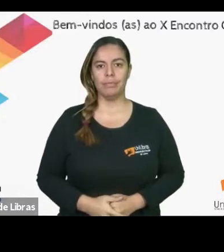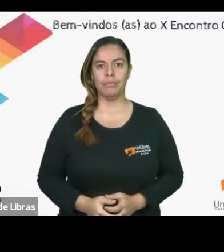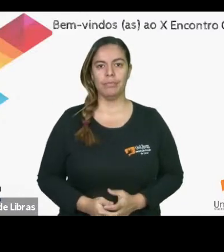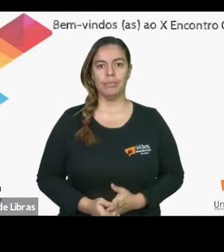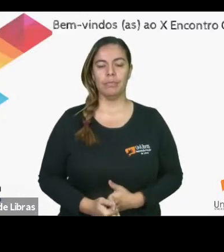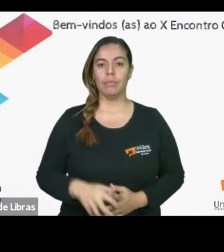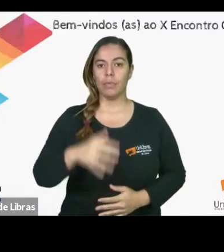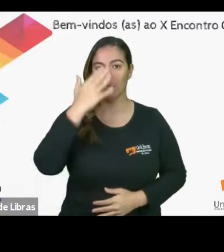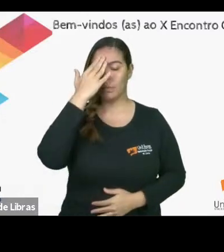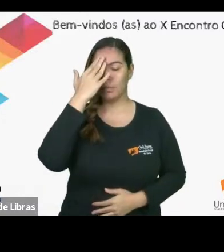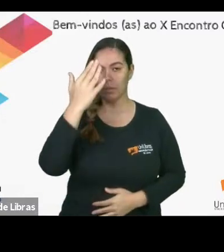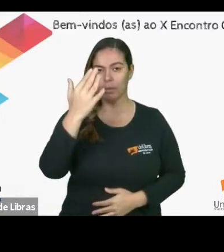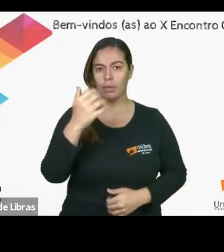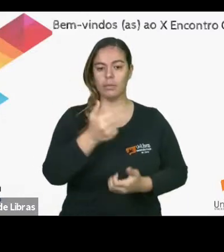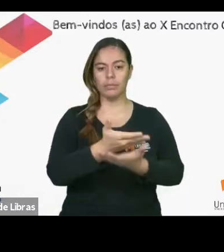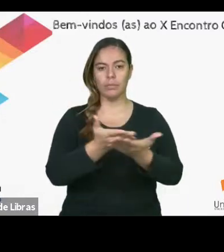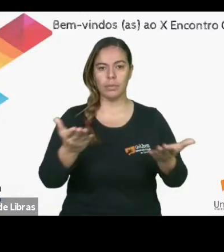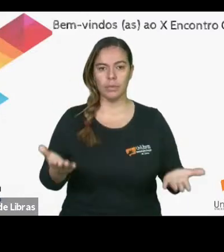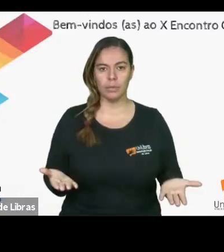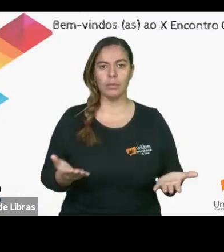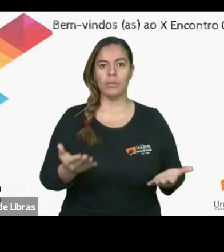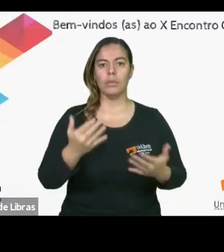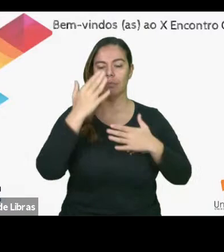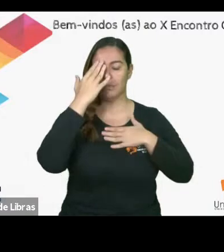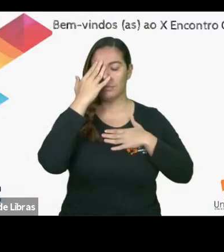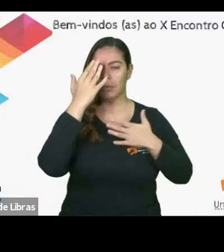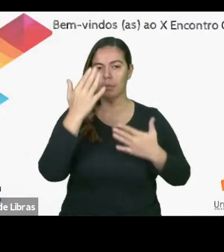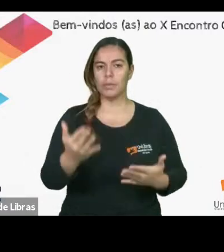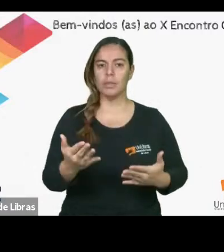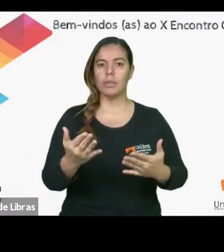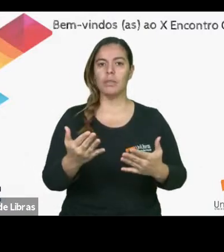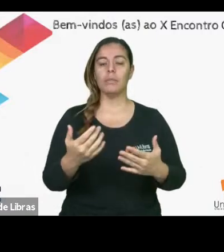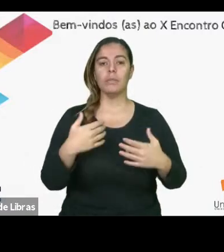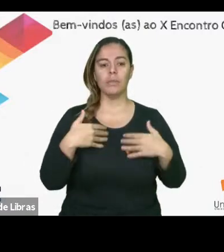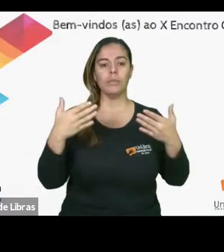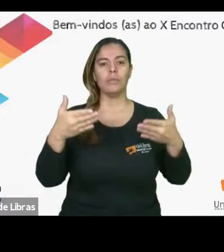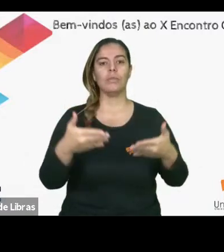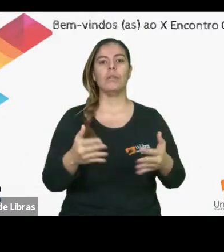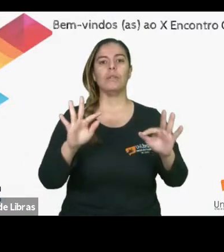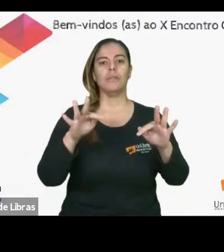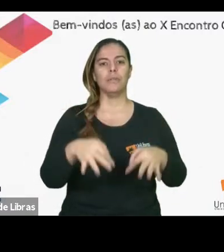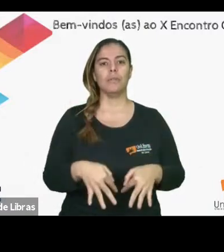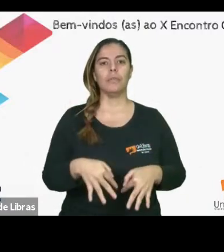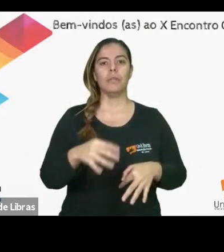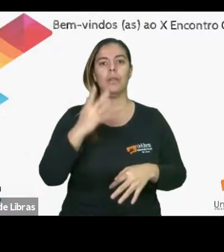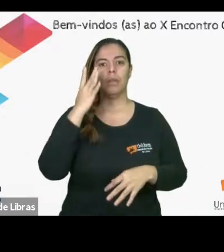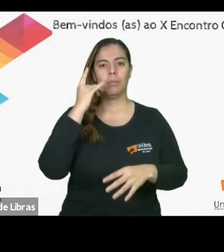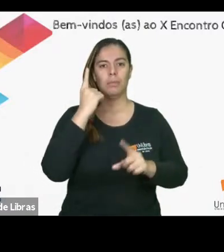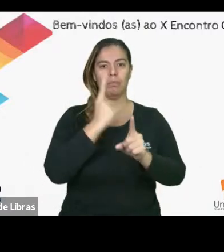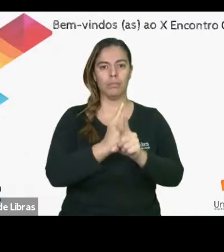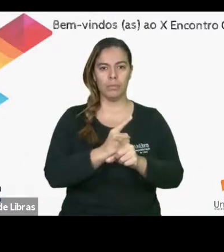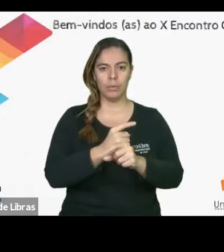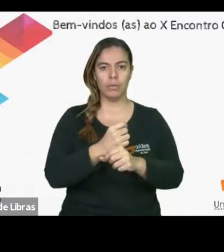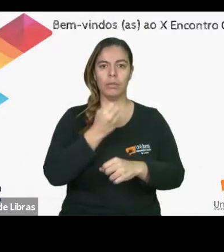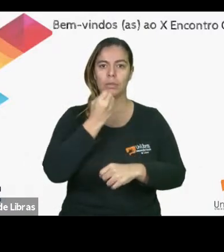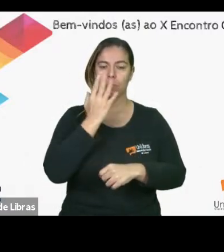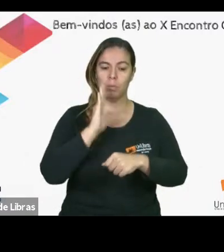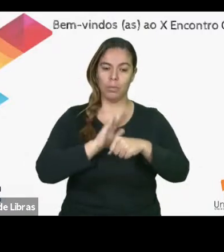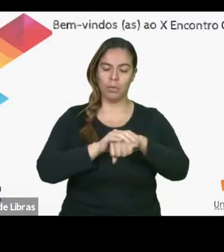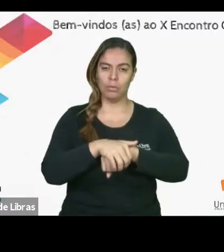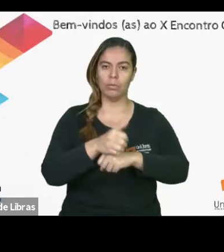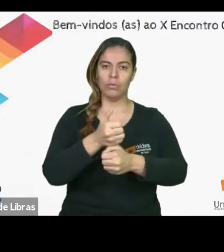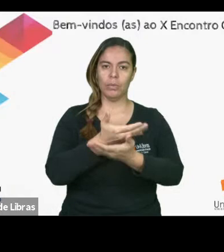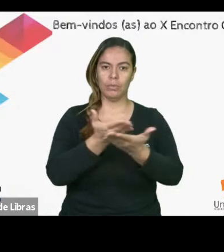Obrigada, professores. Muito mesmo. E estamos por aqui. Nos encontramos em outros momentos. Tá? Uma boa noite, né,